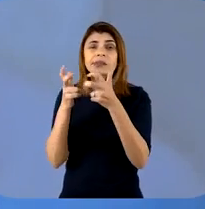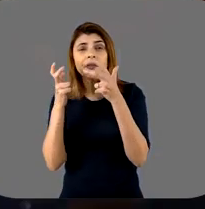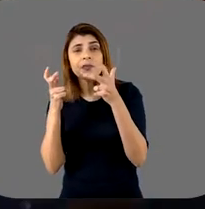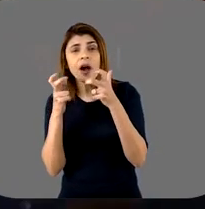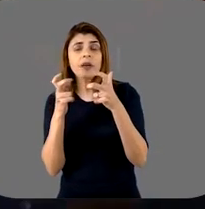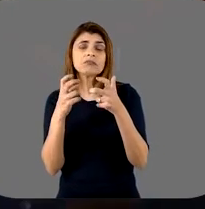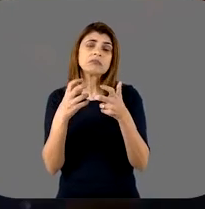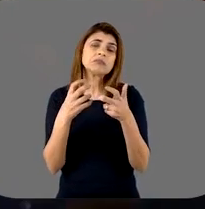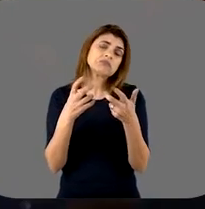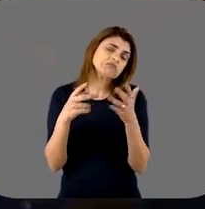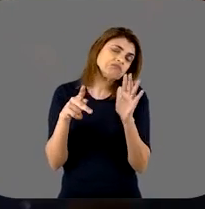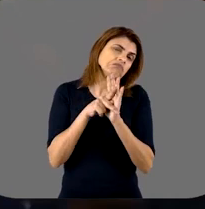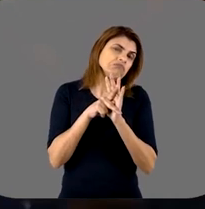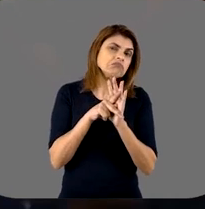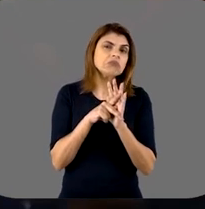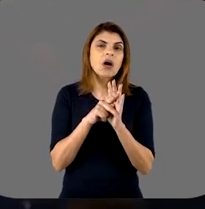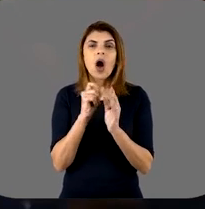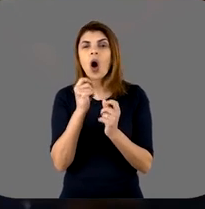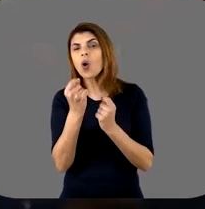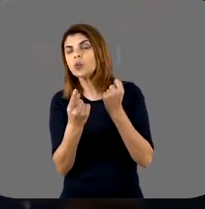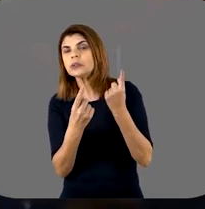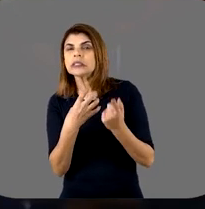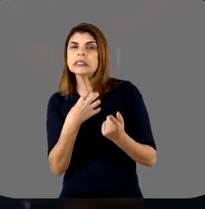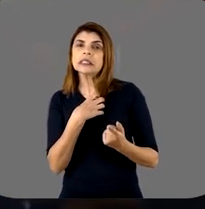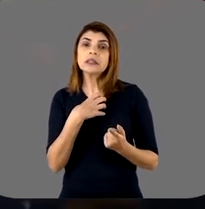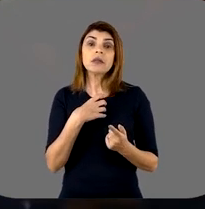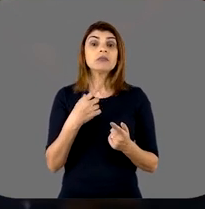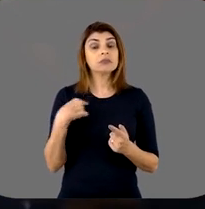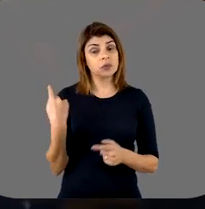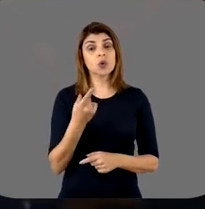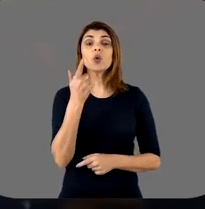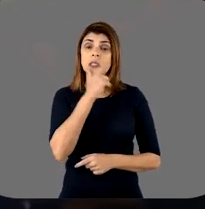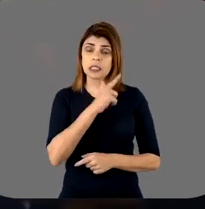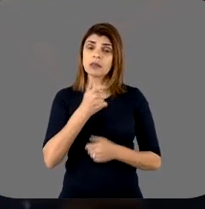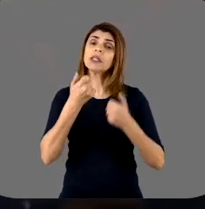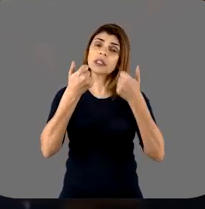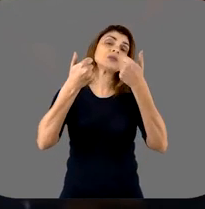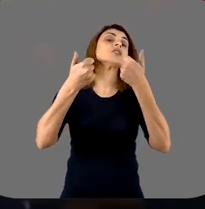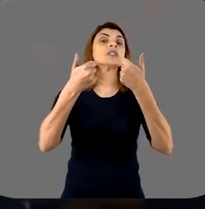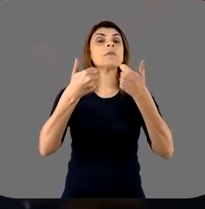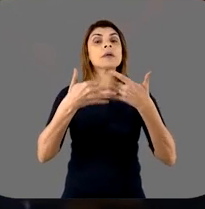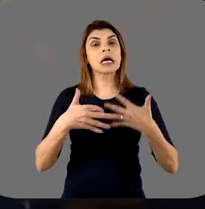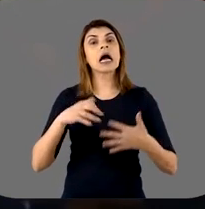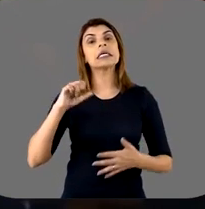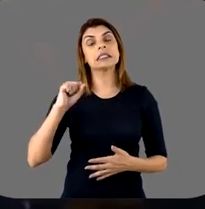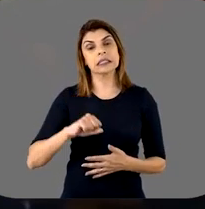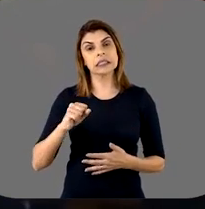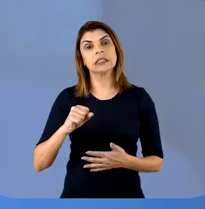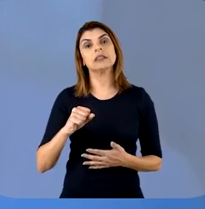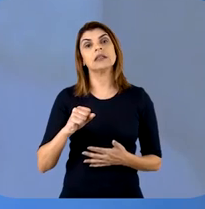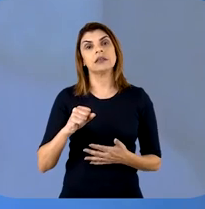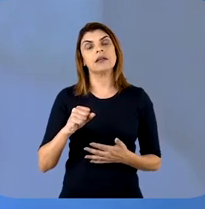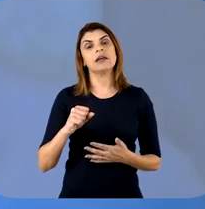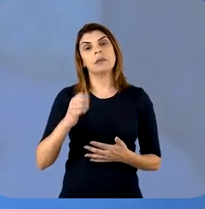ou extrativismo em algum sentido. Então, a gente consegue explicar,